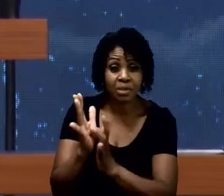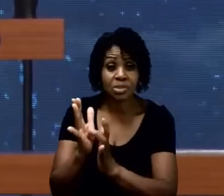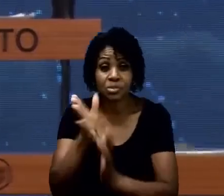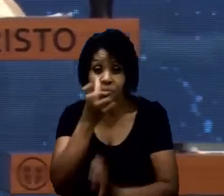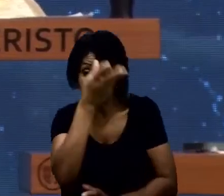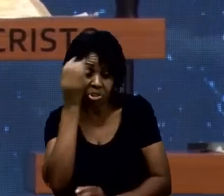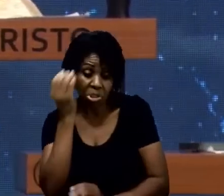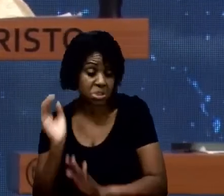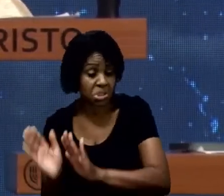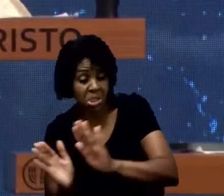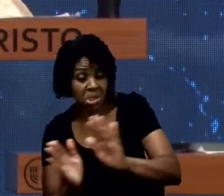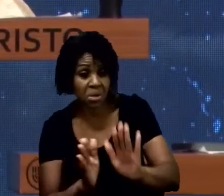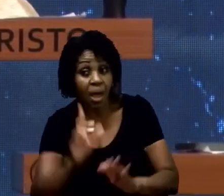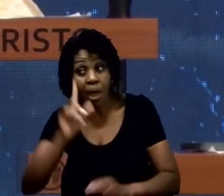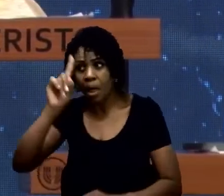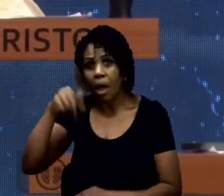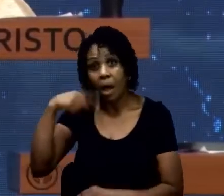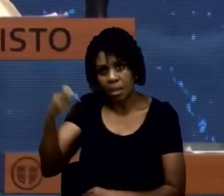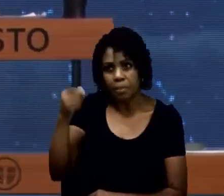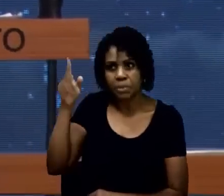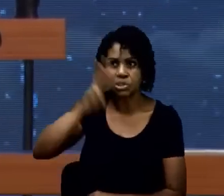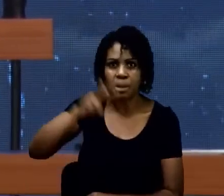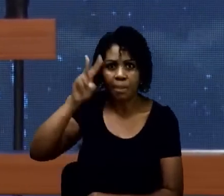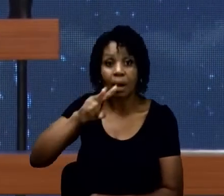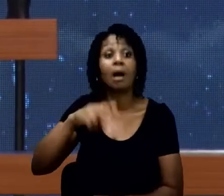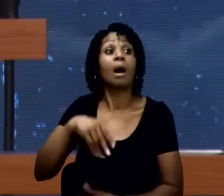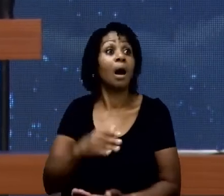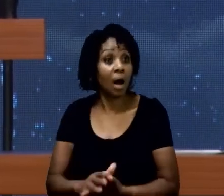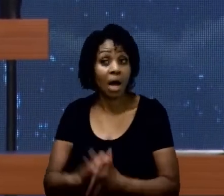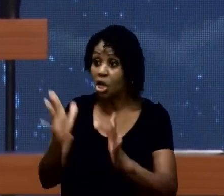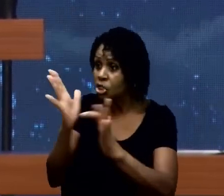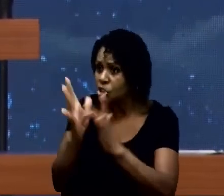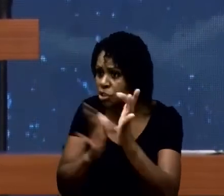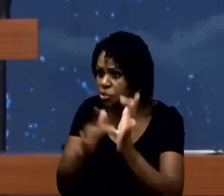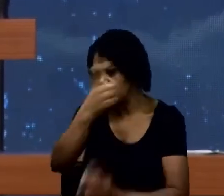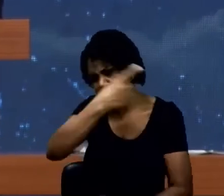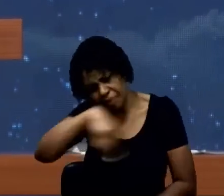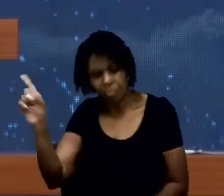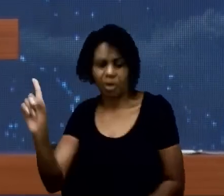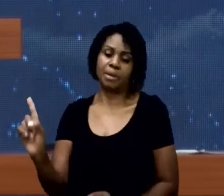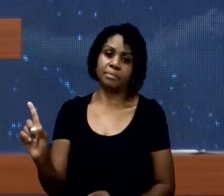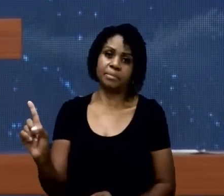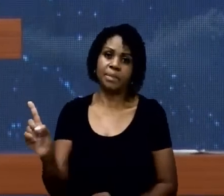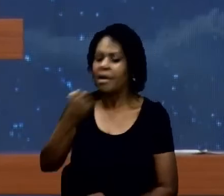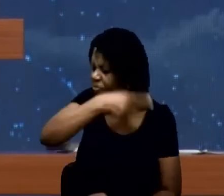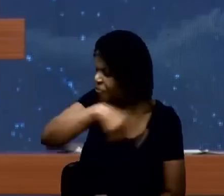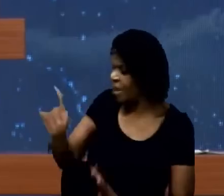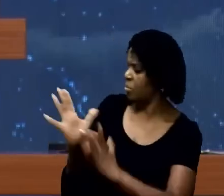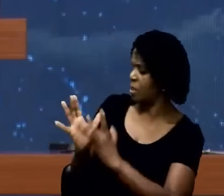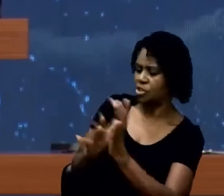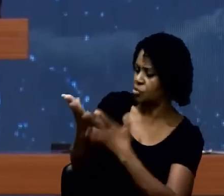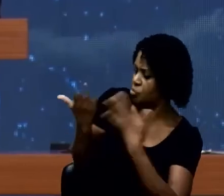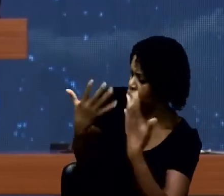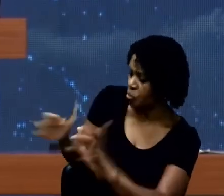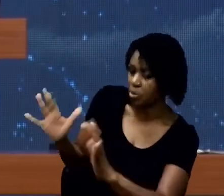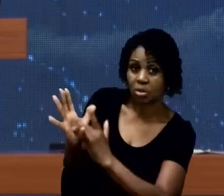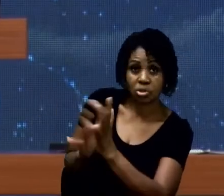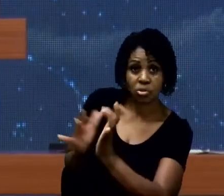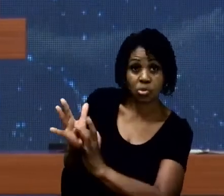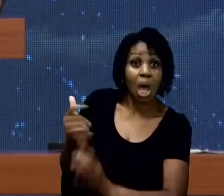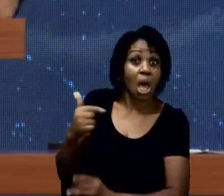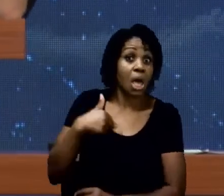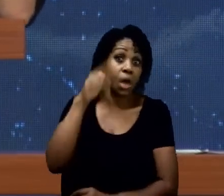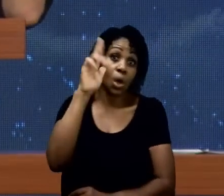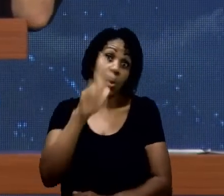esquecido. Mas depois eles se lembraram. Ah é. A gente quer que Jesus saia daqui. Expulsar o Jesus. Aí você fala. Eu